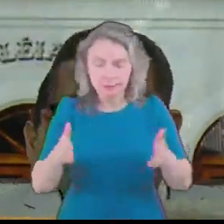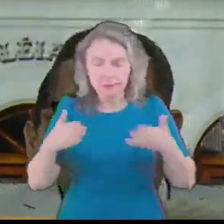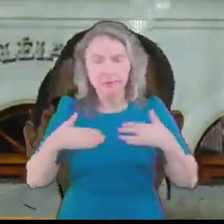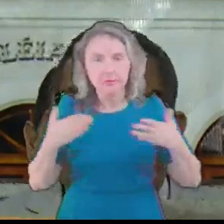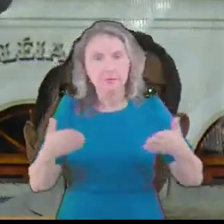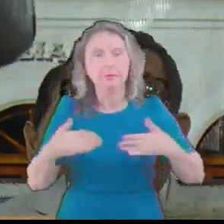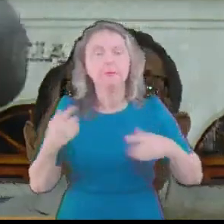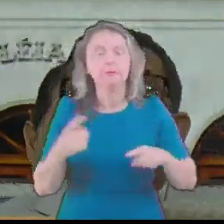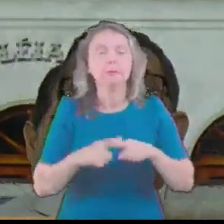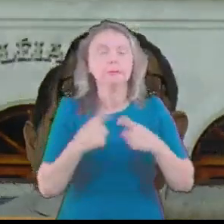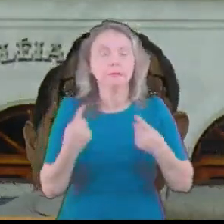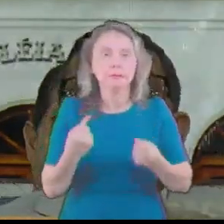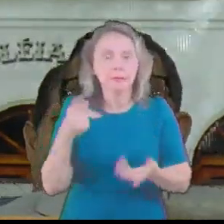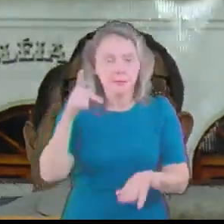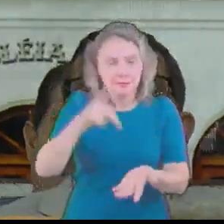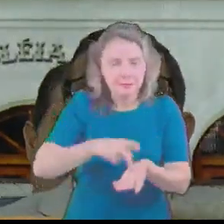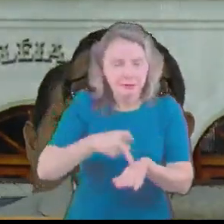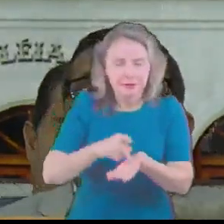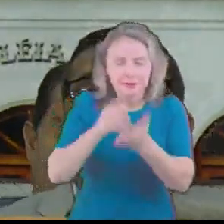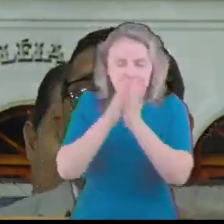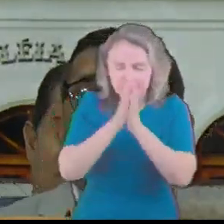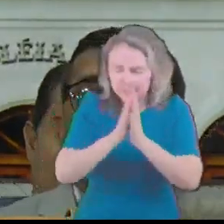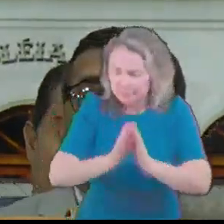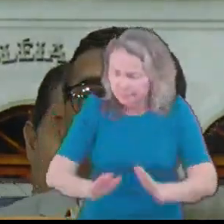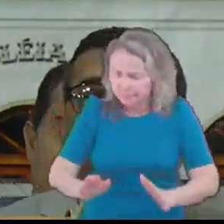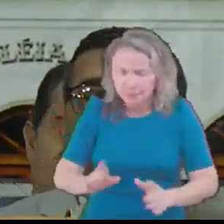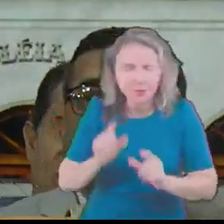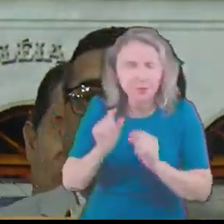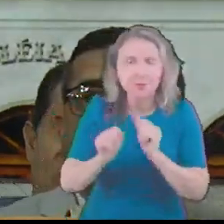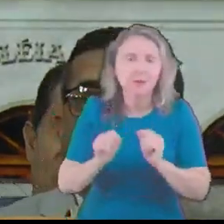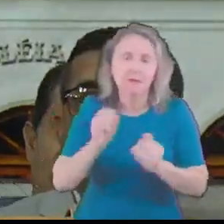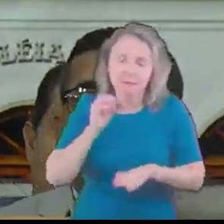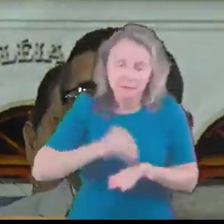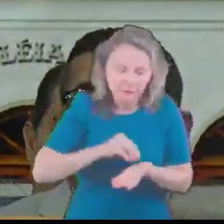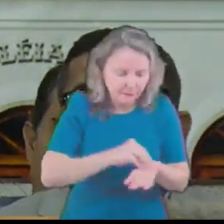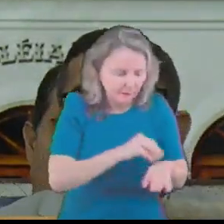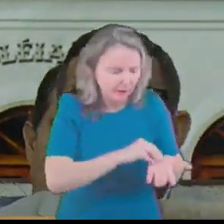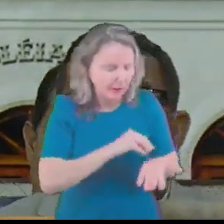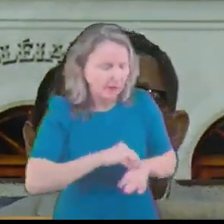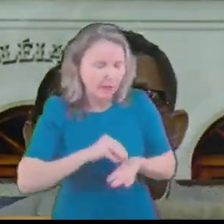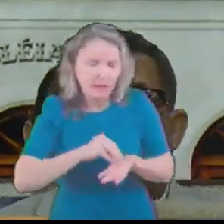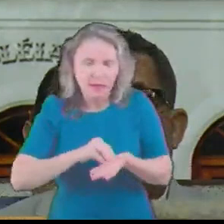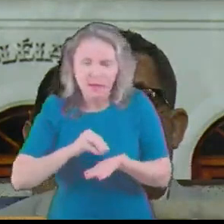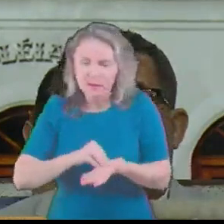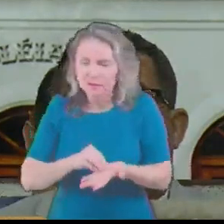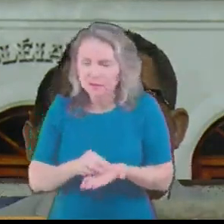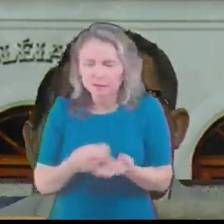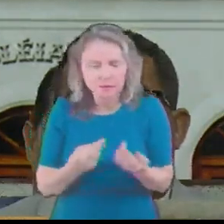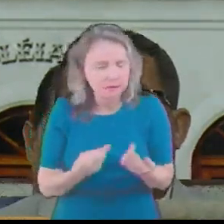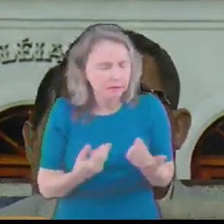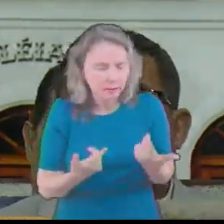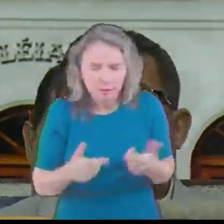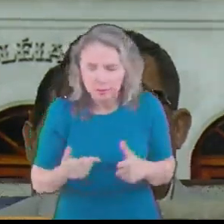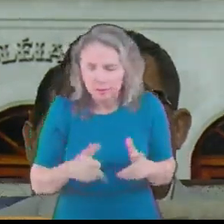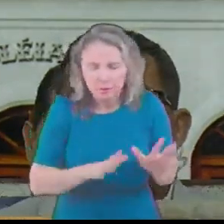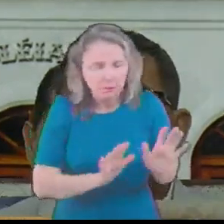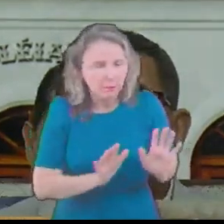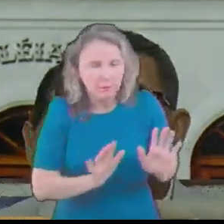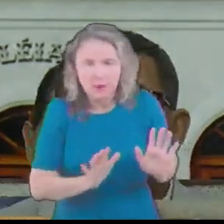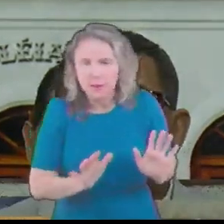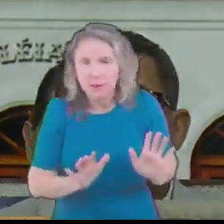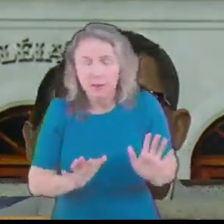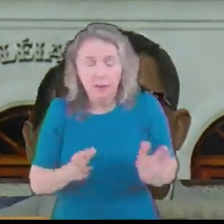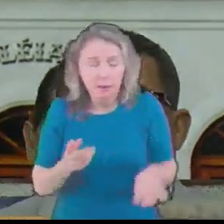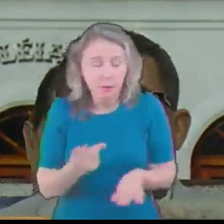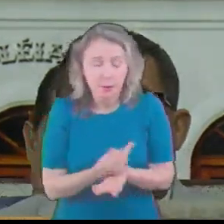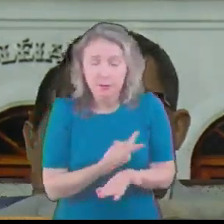a verdadeira adoração é quando falta tudo, quando não tem expectativa, quando não há lugar para